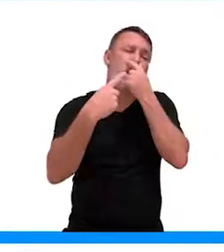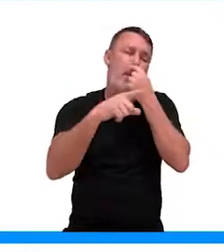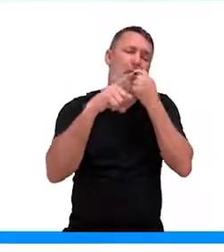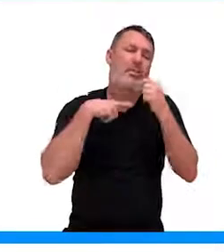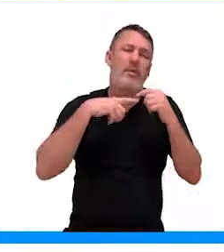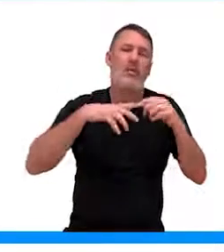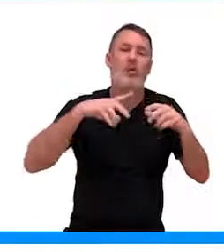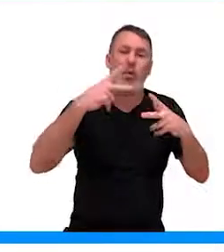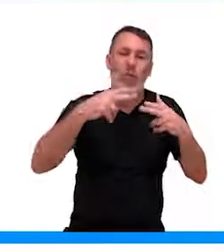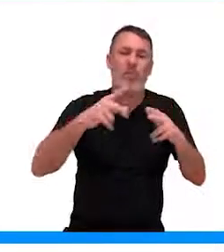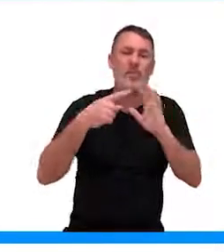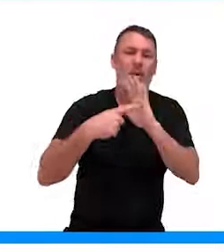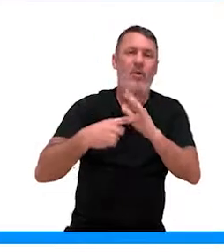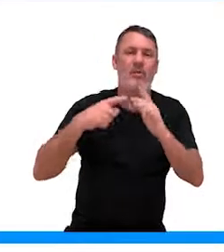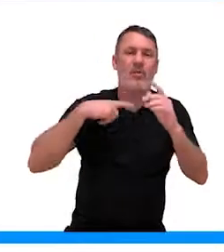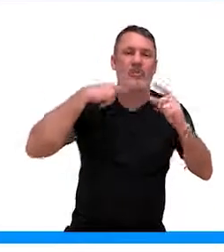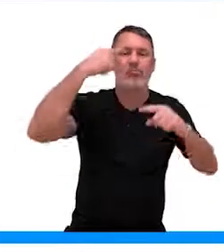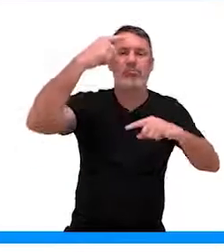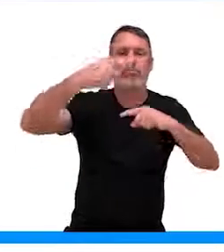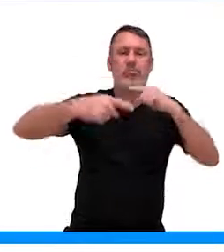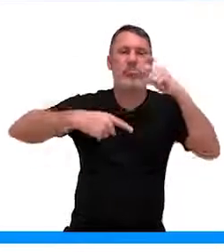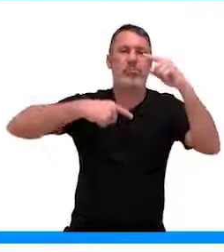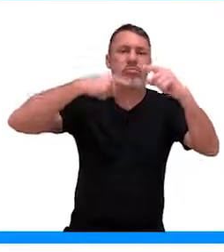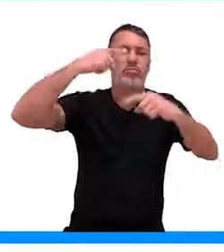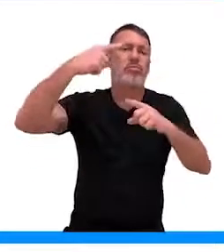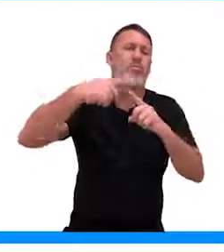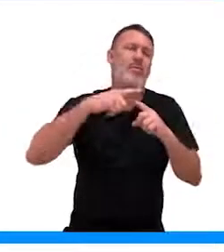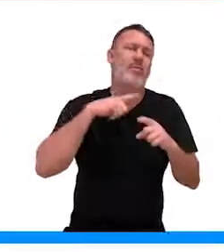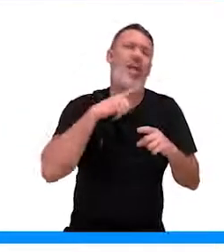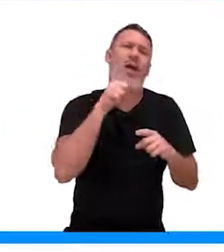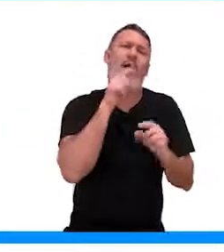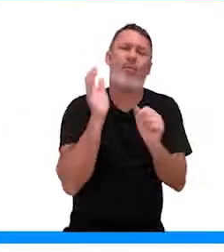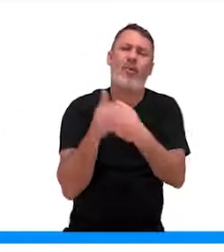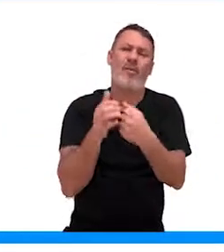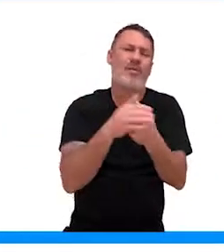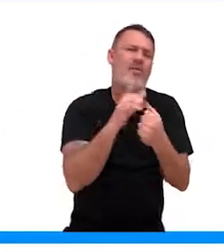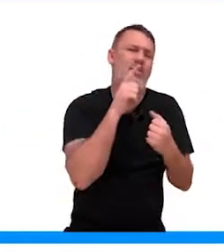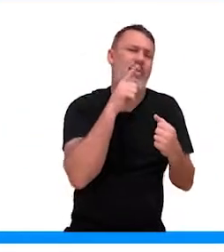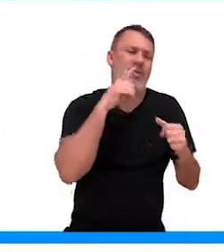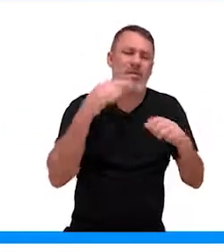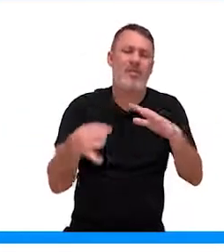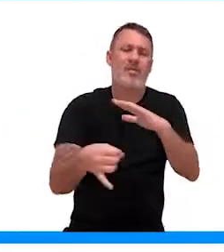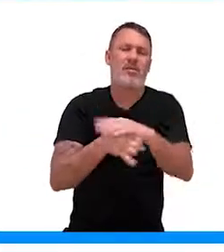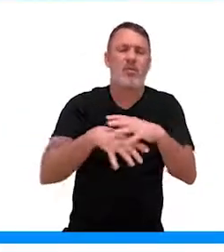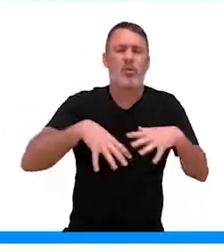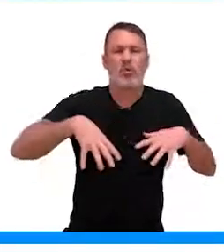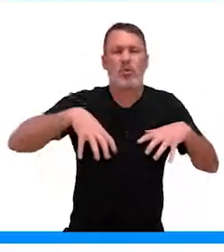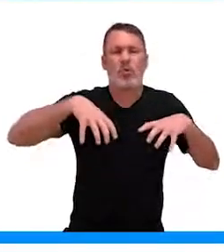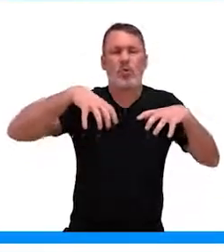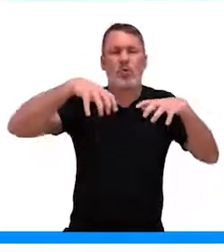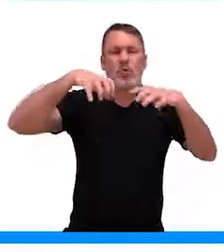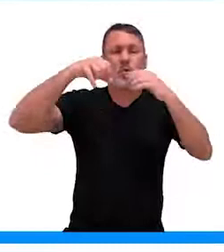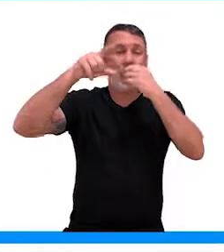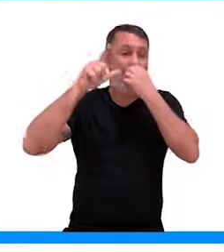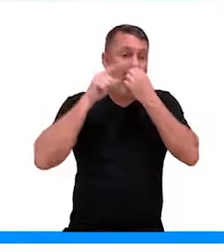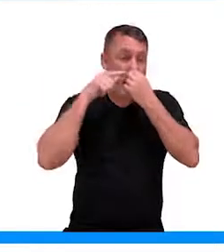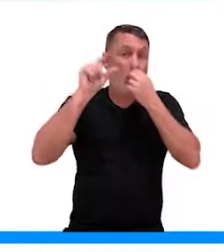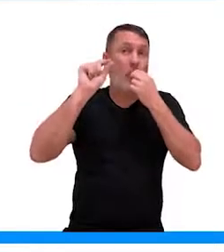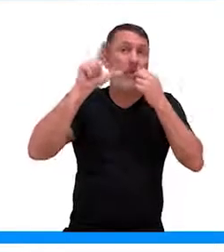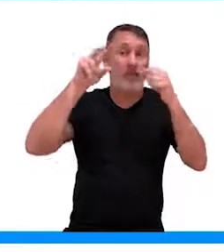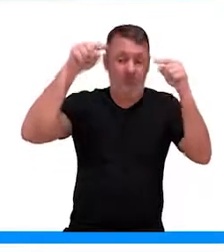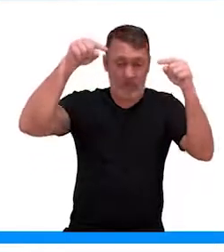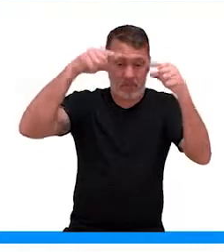bom? Então aqui nós temos, claro, obviamente que parte dessa água vai infiltrar e percolar no